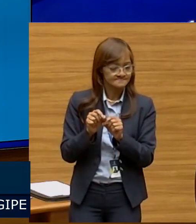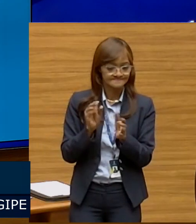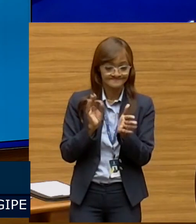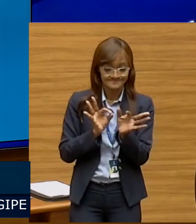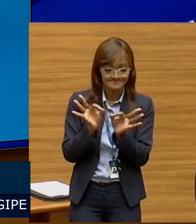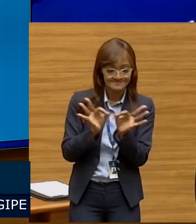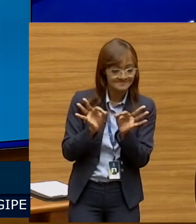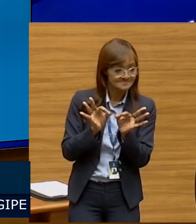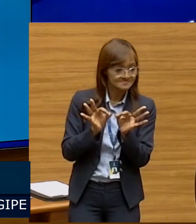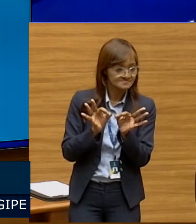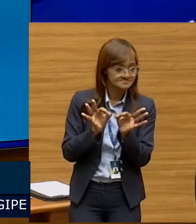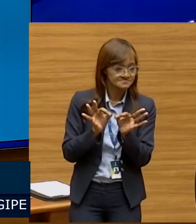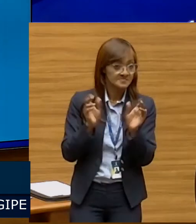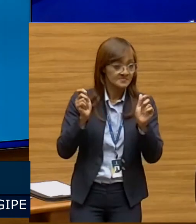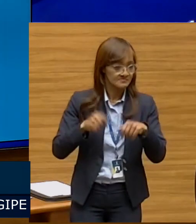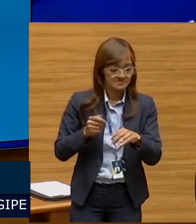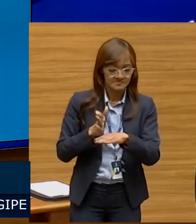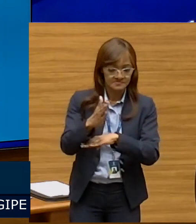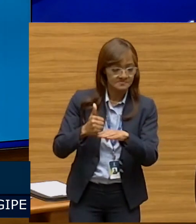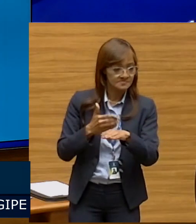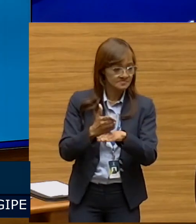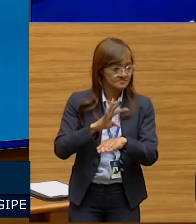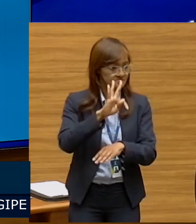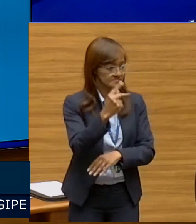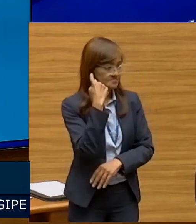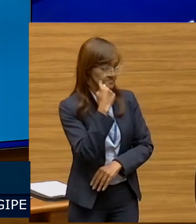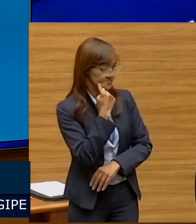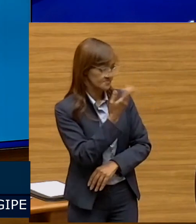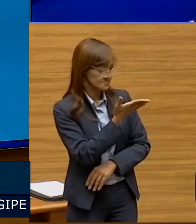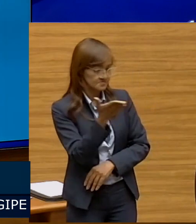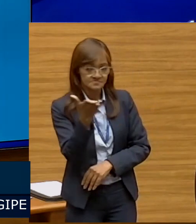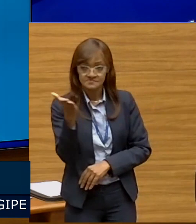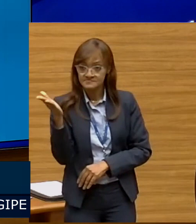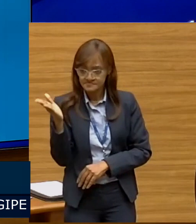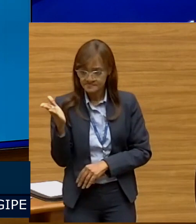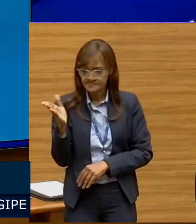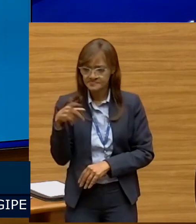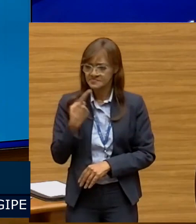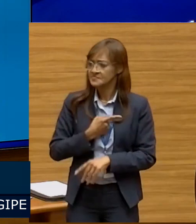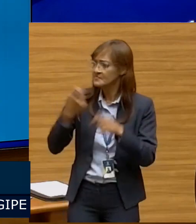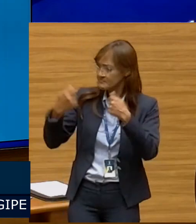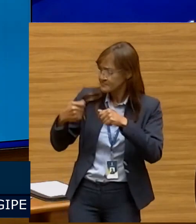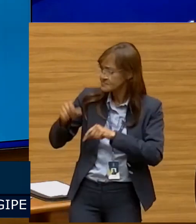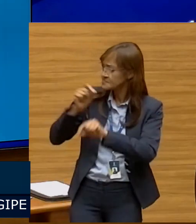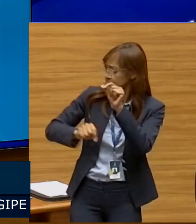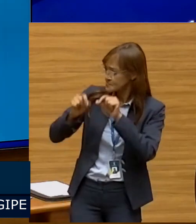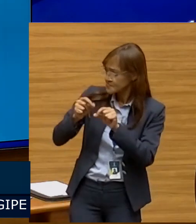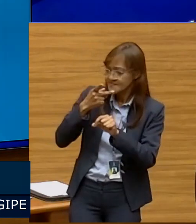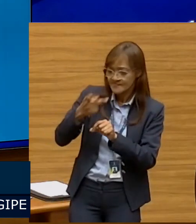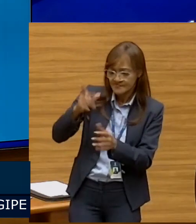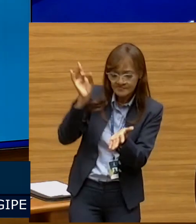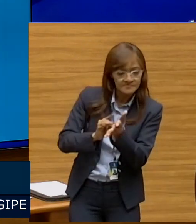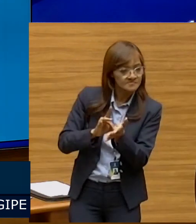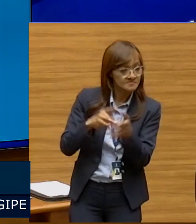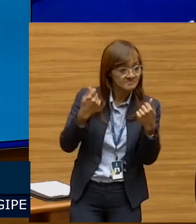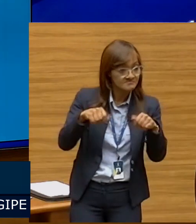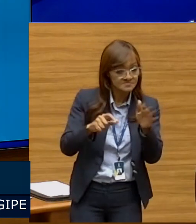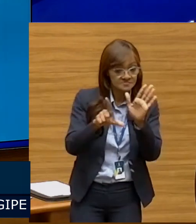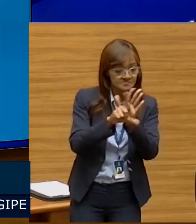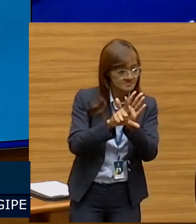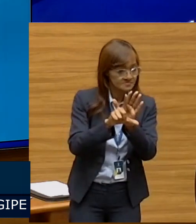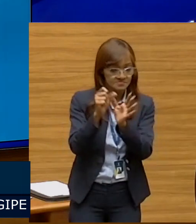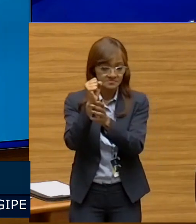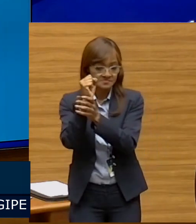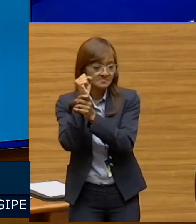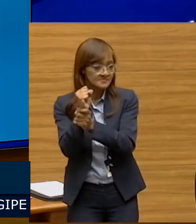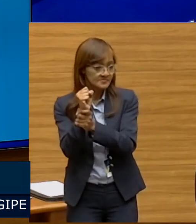para conseguir conduzir a acessibilidade de pessoas surdas. Então, a gente precisa falar que os profissionais precisam estar respaldados por uma lei